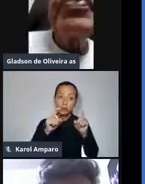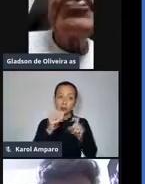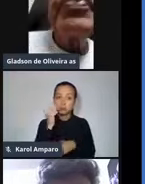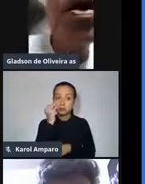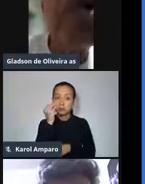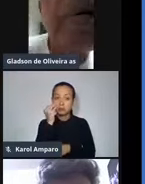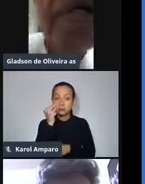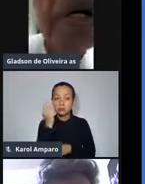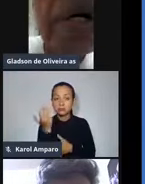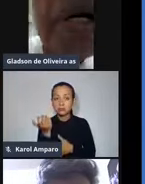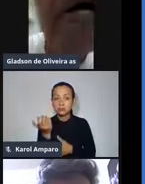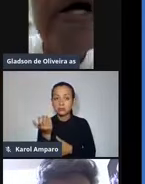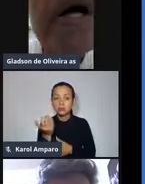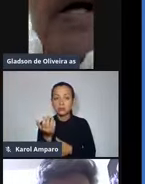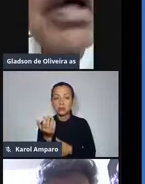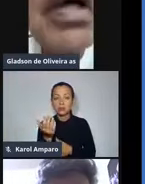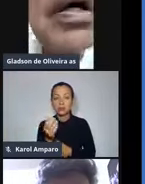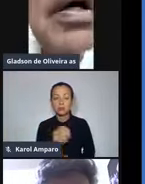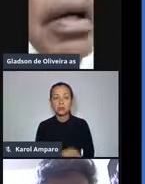Alô. Oi, oi.